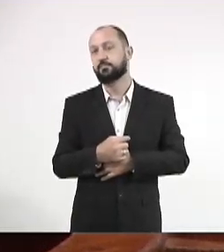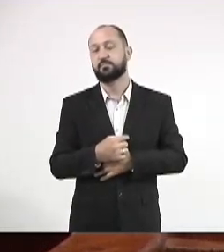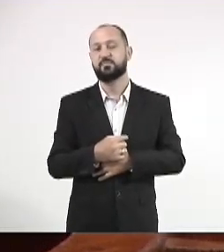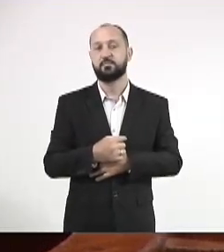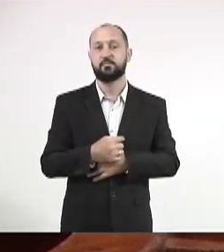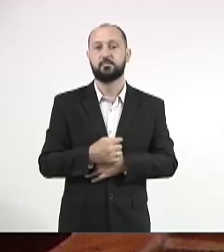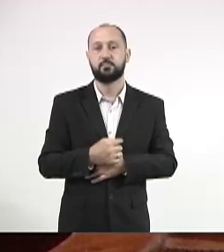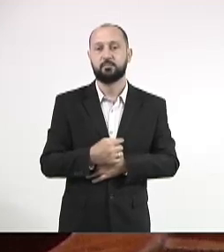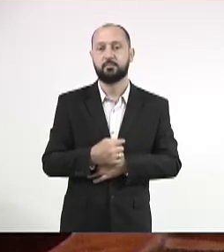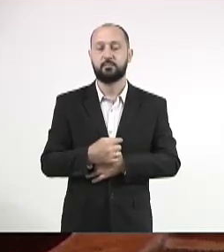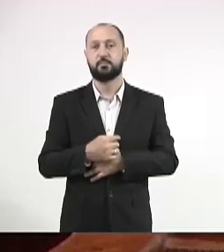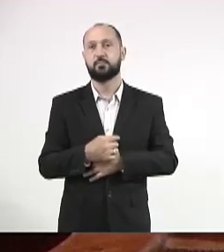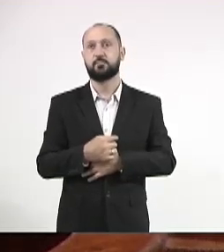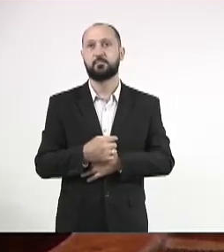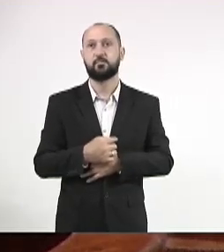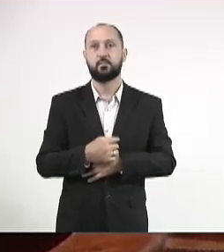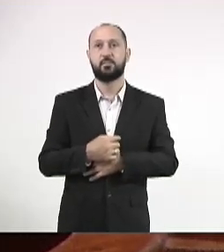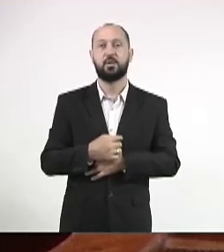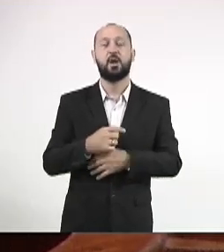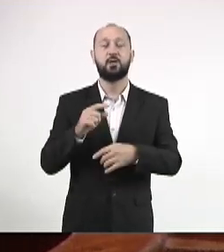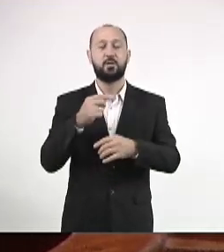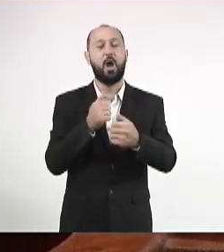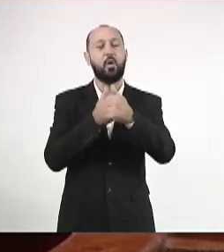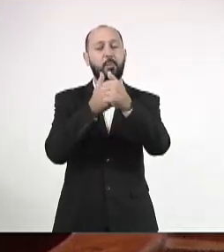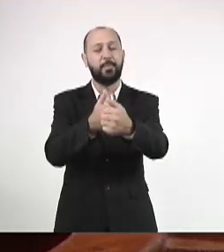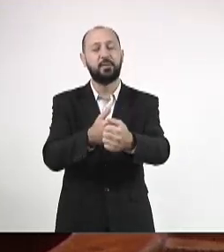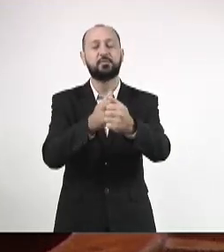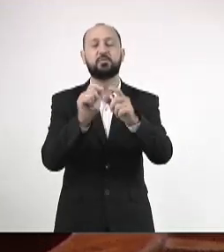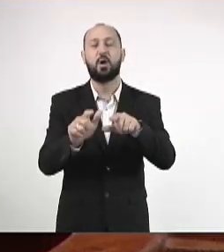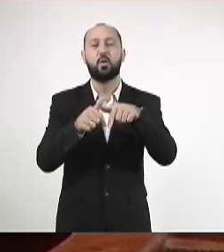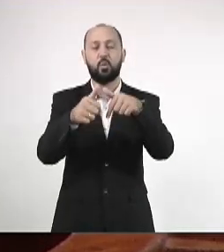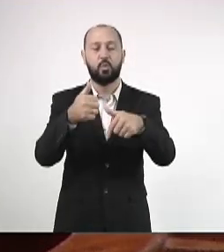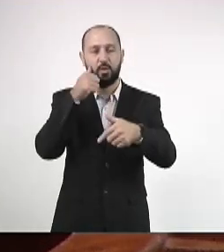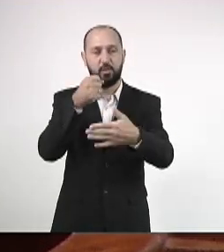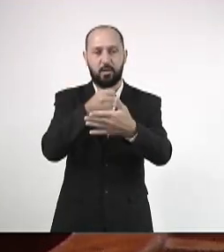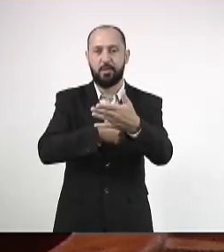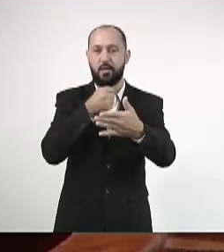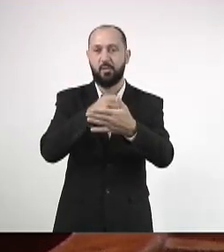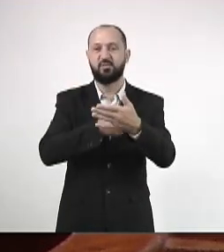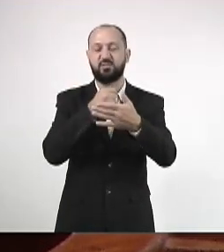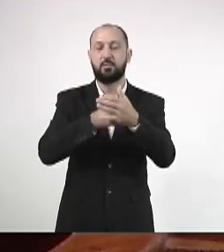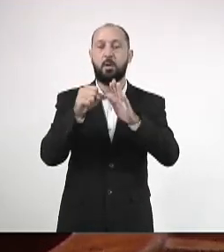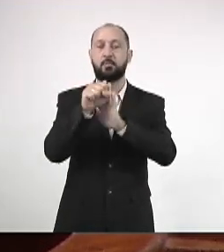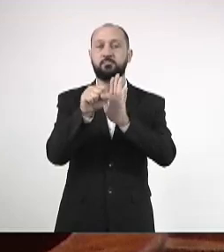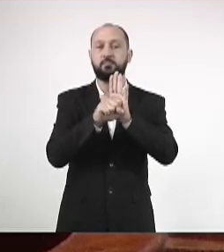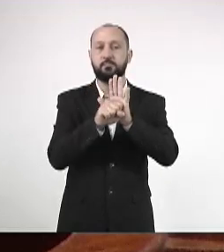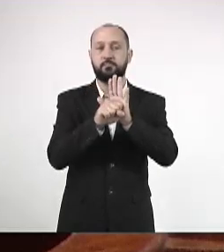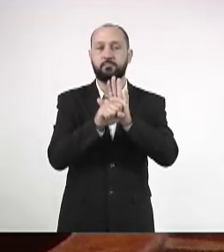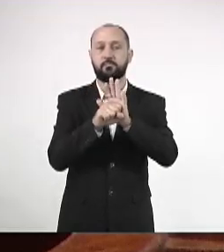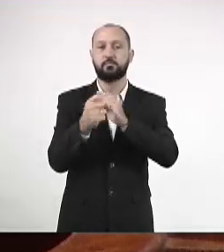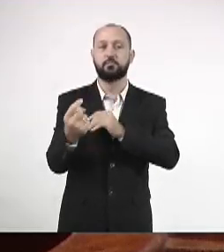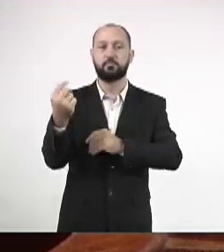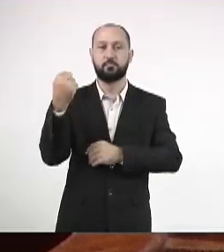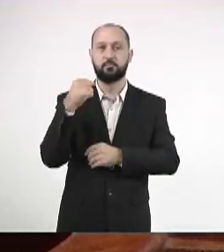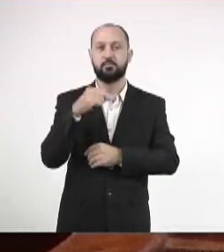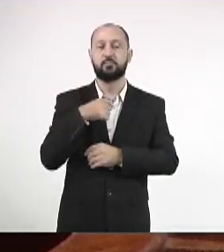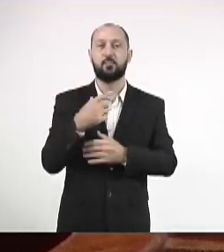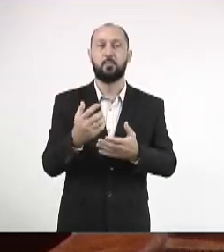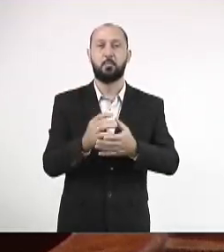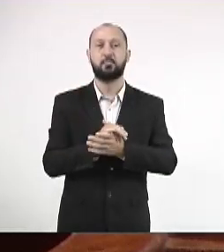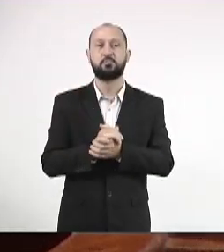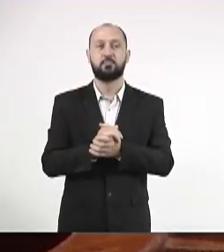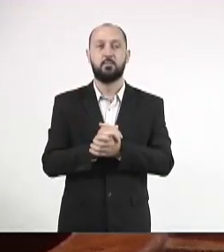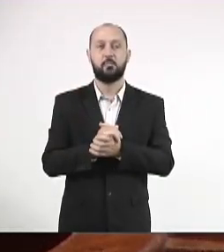esse processo e passamos a acompanhar a luta das mulheres, que no século passado e